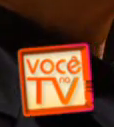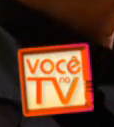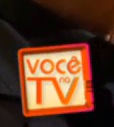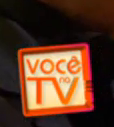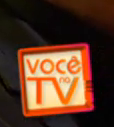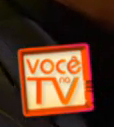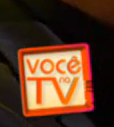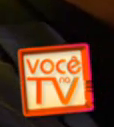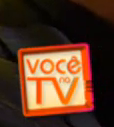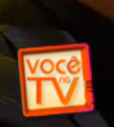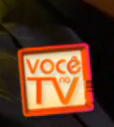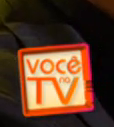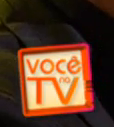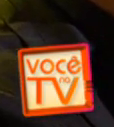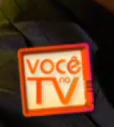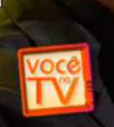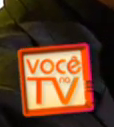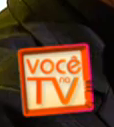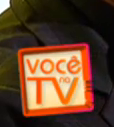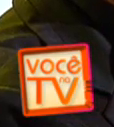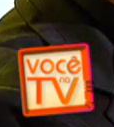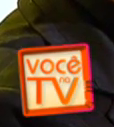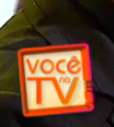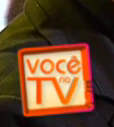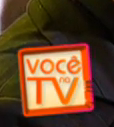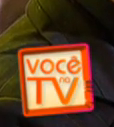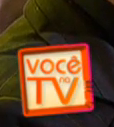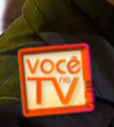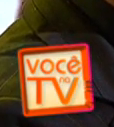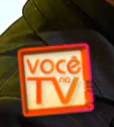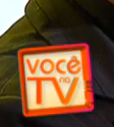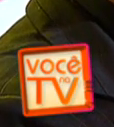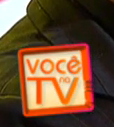Senhor, meu amor desprezei e pequei,